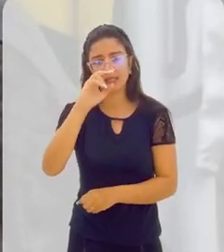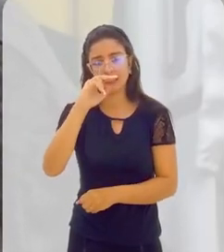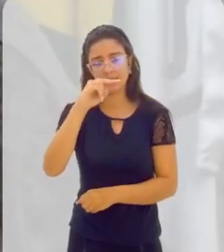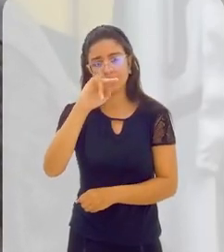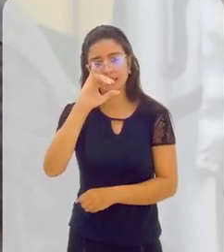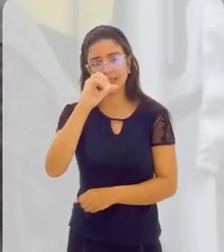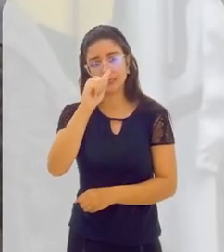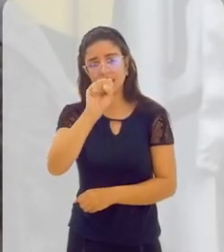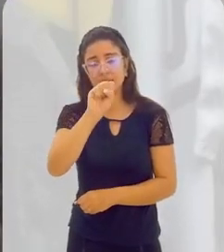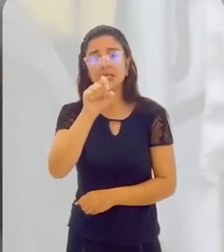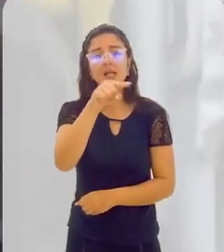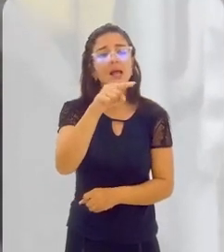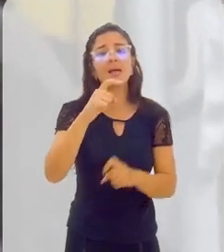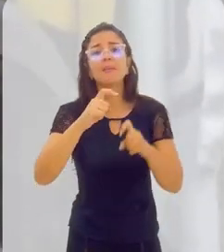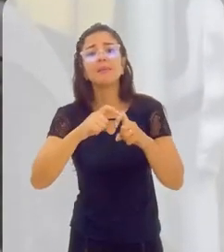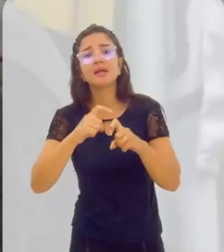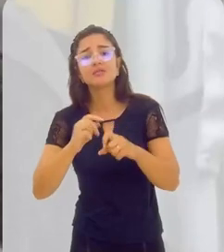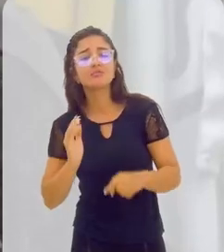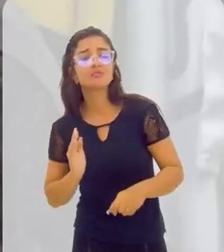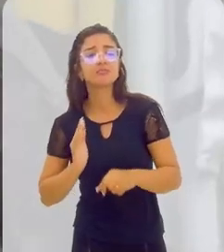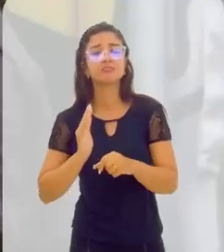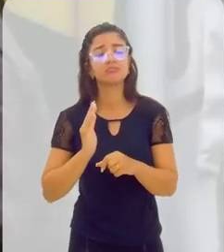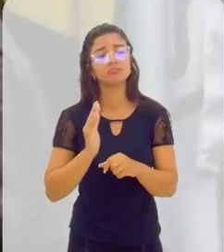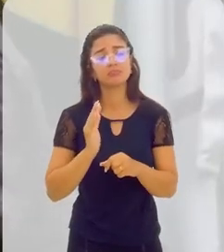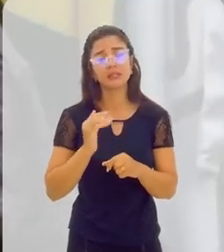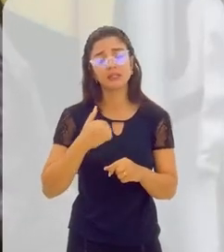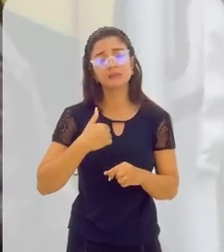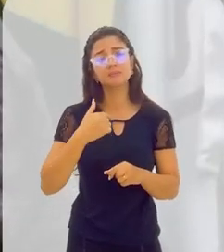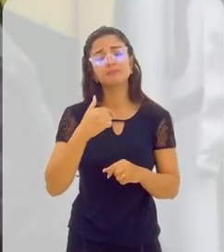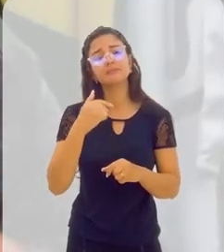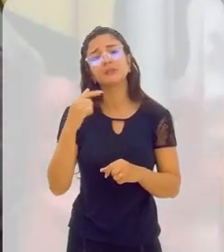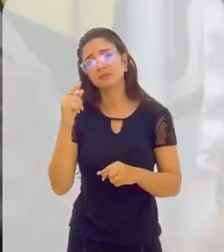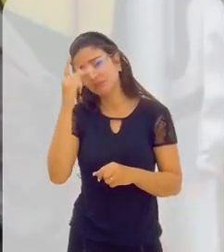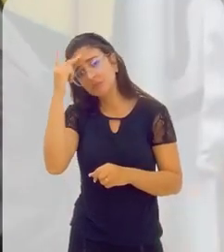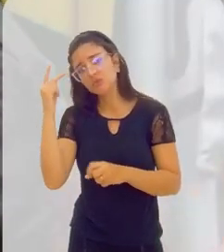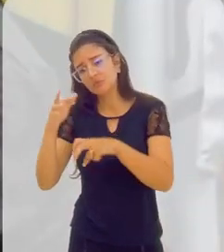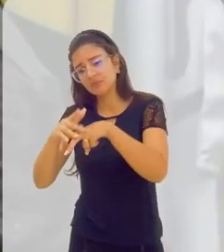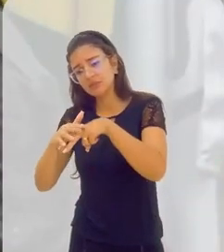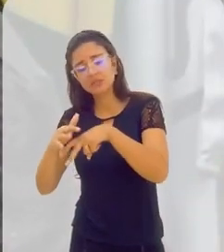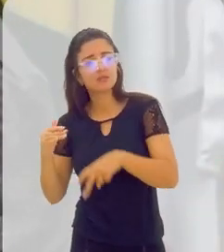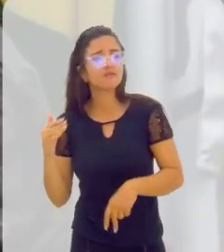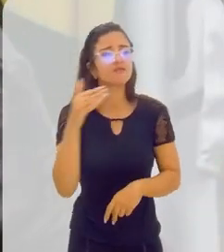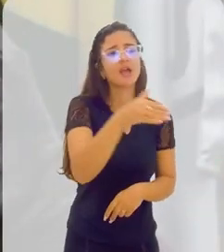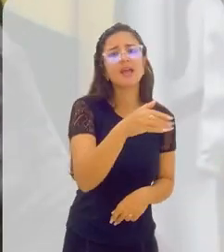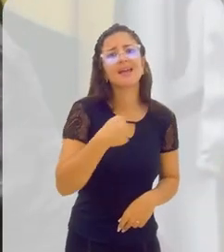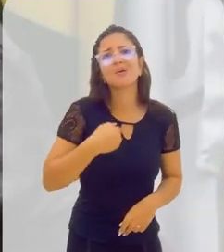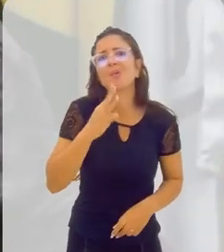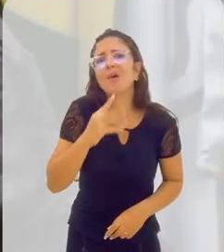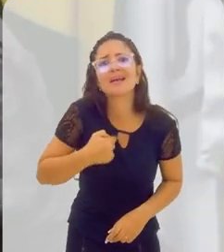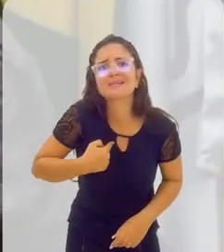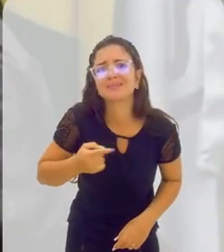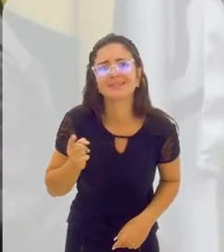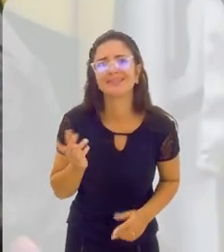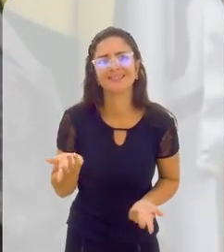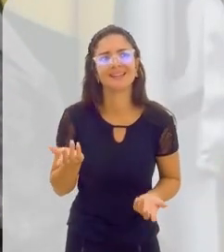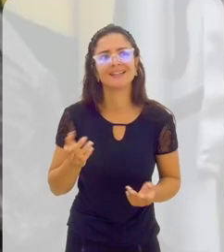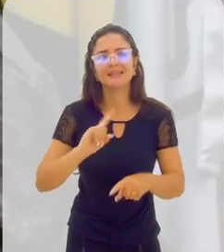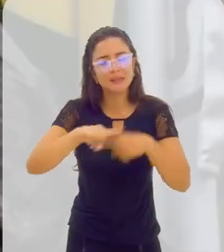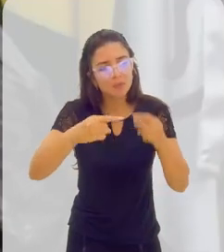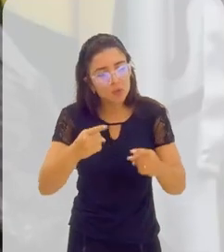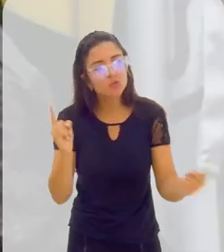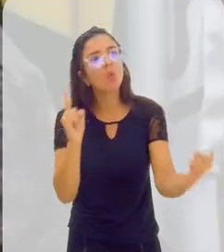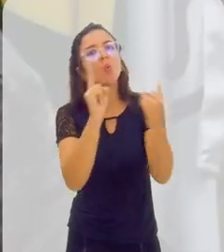não vai conquistar ele ele vai para casa ele não me conhecia ele passa me conhecer lá dentro né então assim